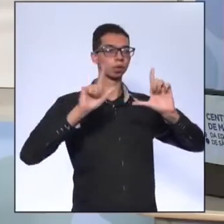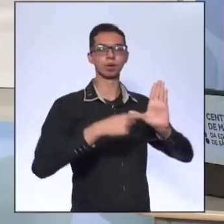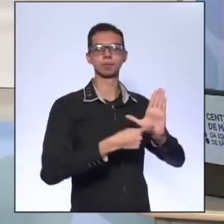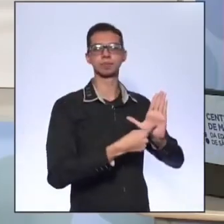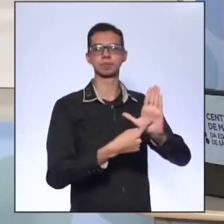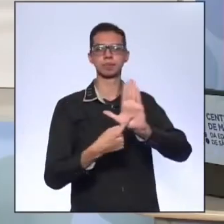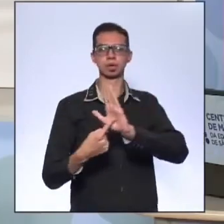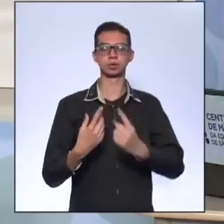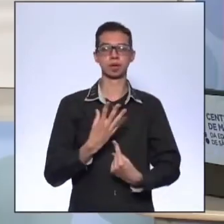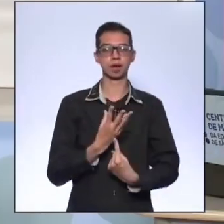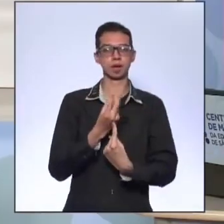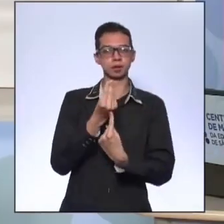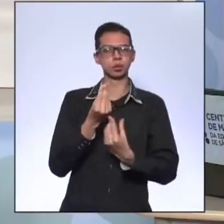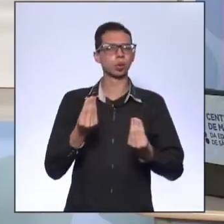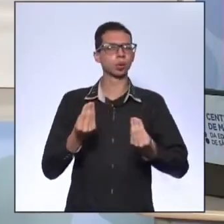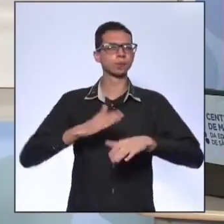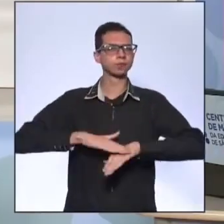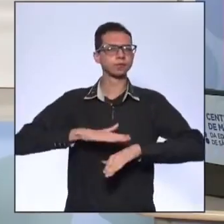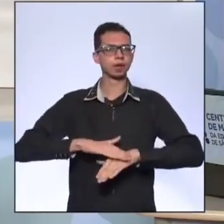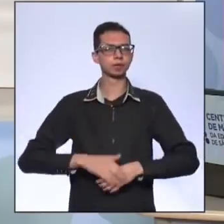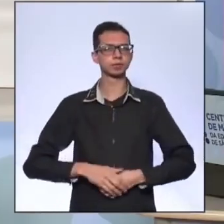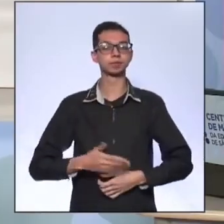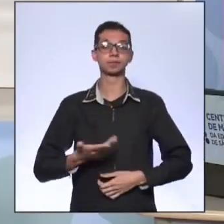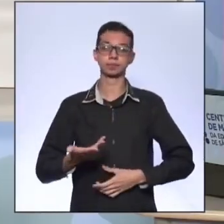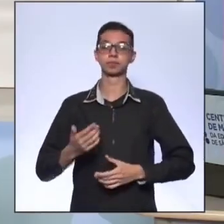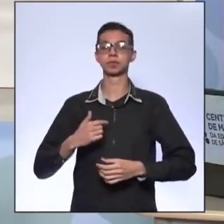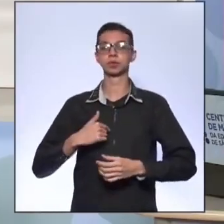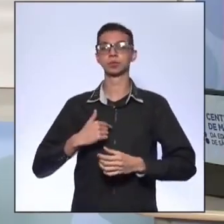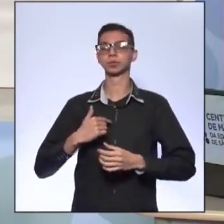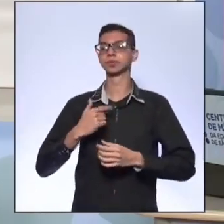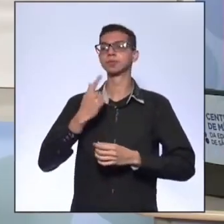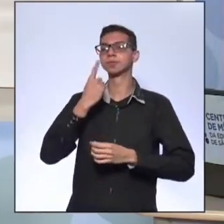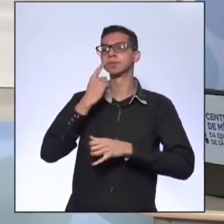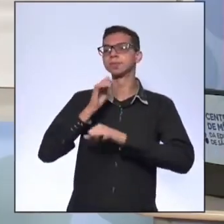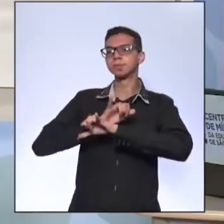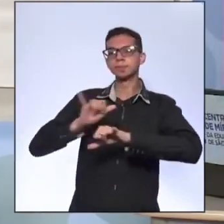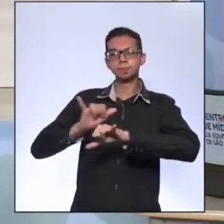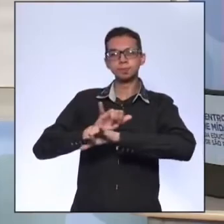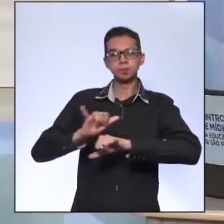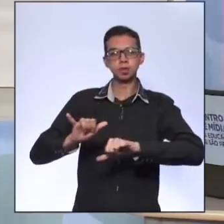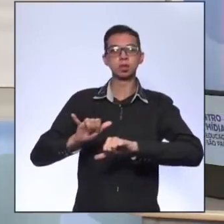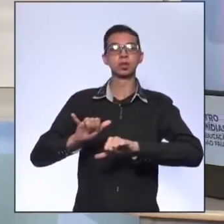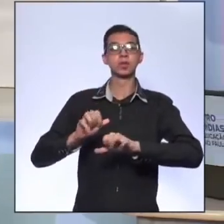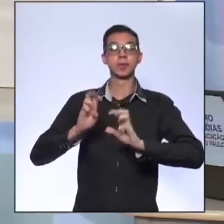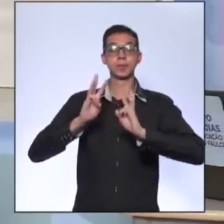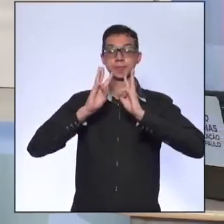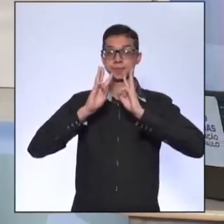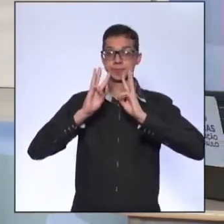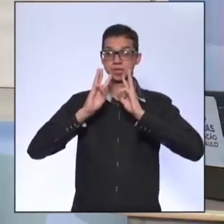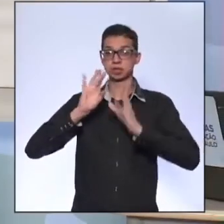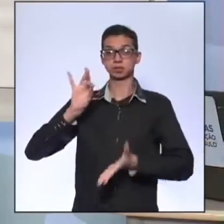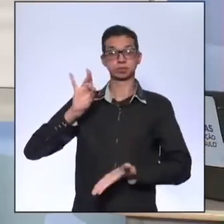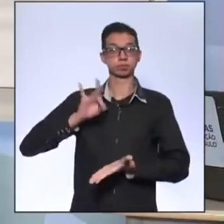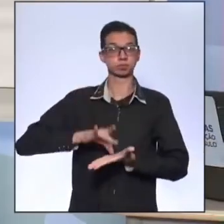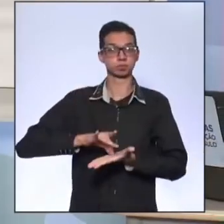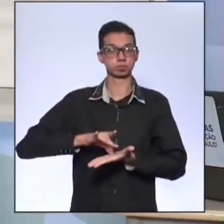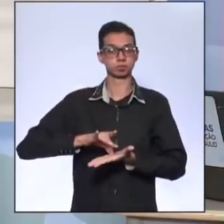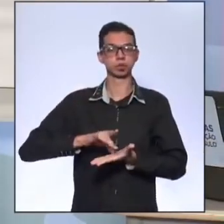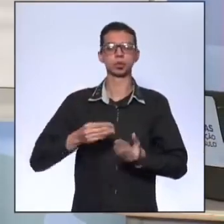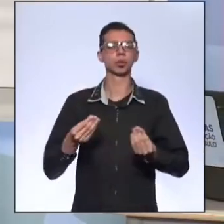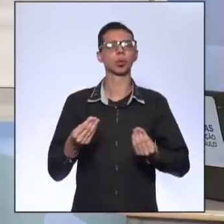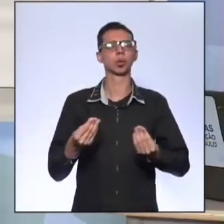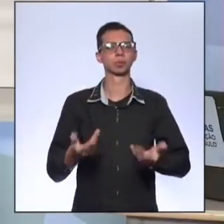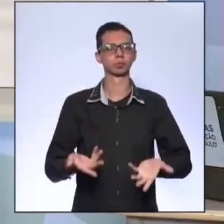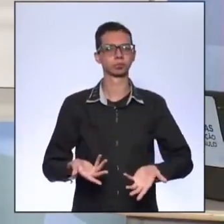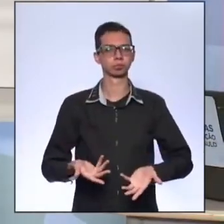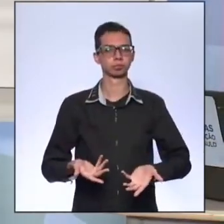né, da propaganda, da publicidade e propaganda, para que esse marketing seja, né, efetivo. Como é que eu faço